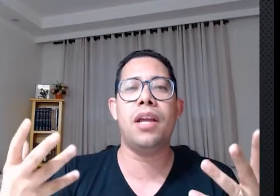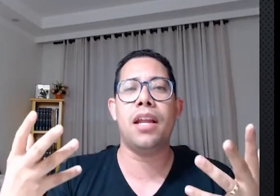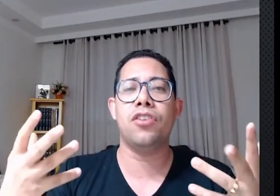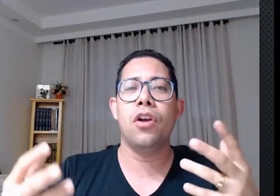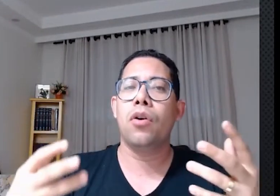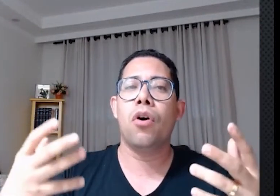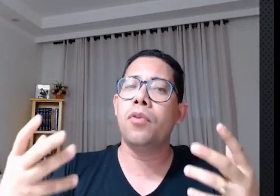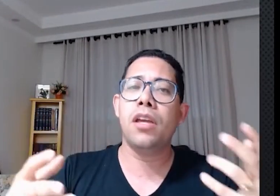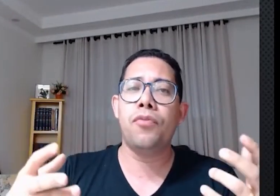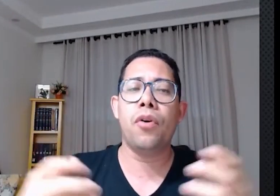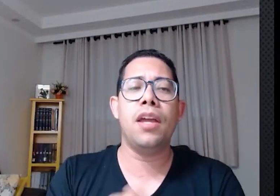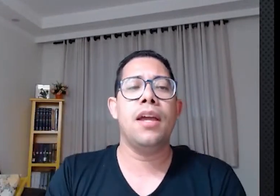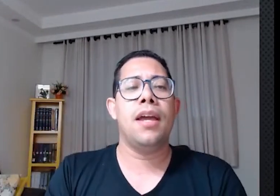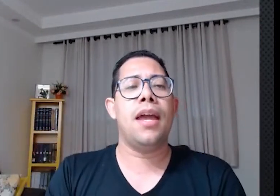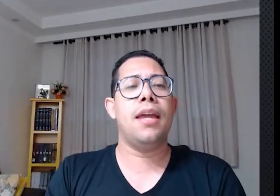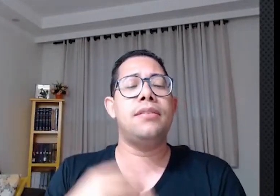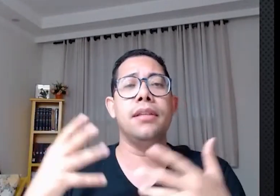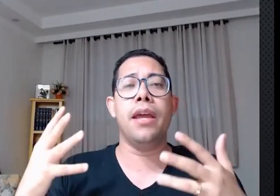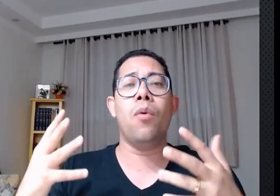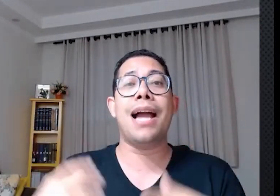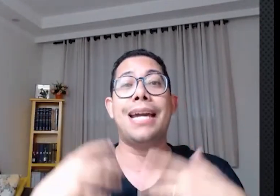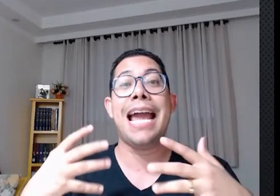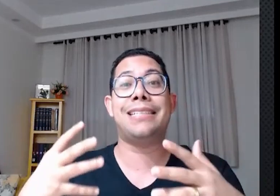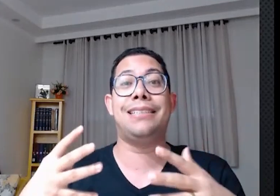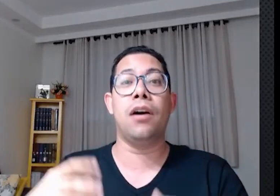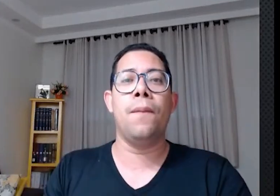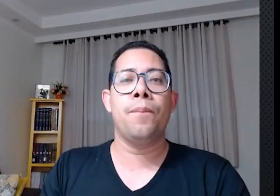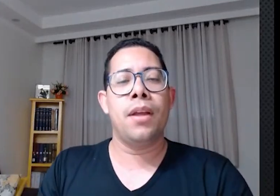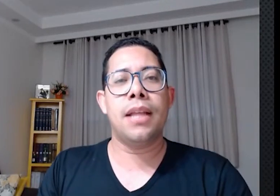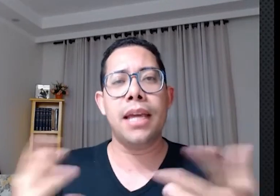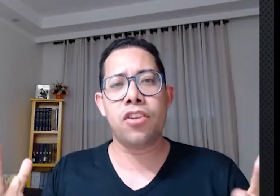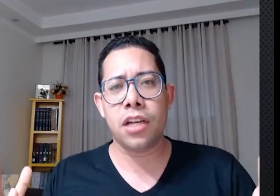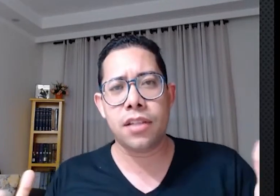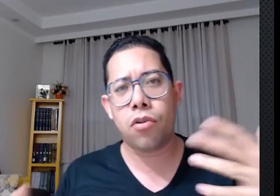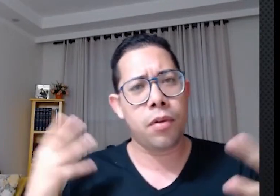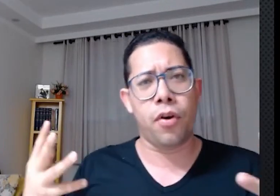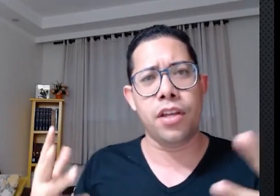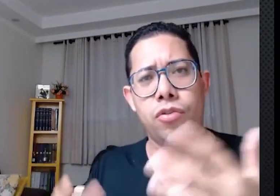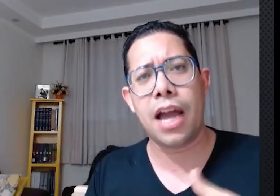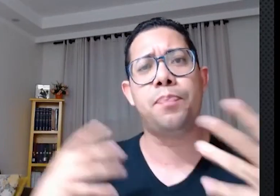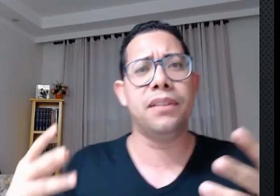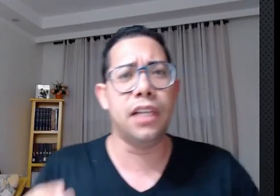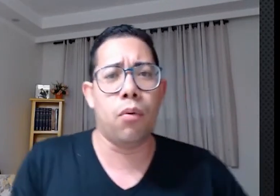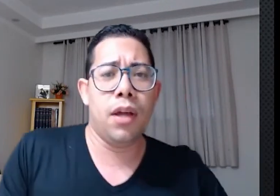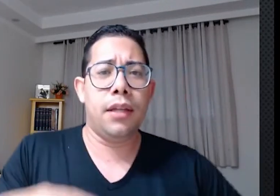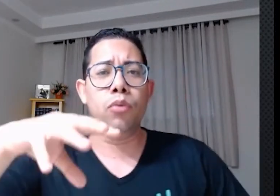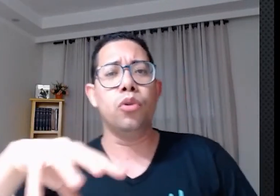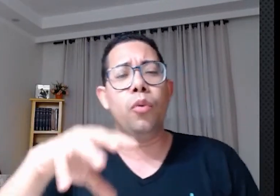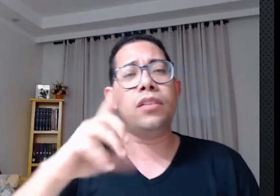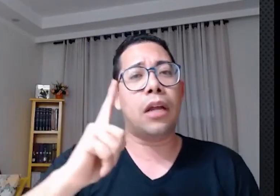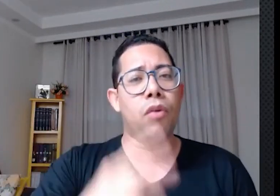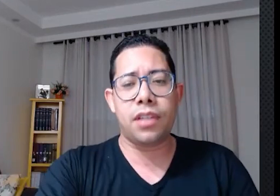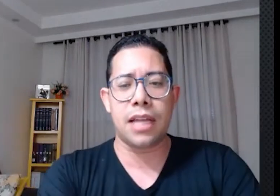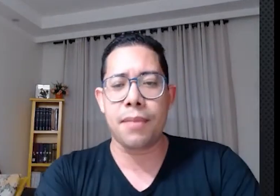expansão da igreja. Como que foi e se deu a criação da igreja cristã? Como que foi isso? A expansão. Então,